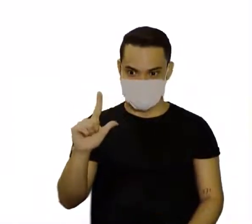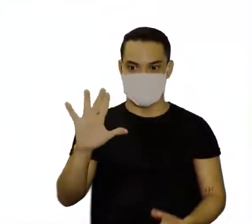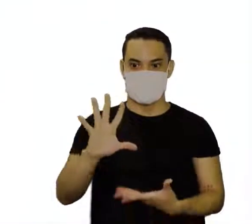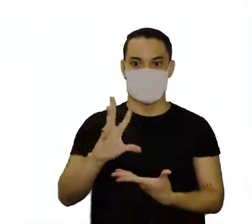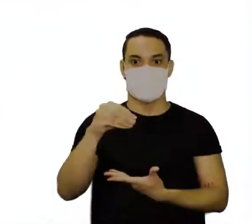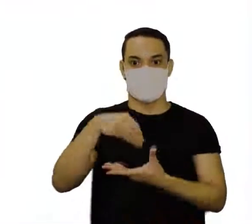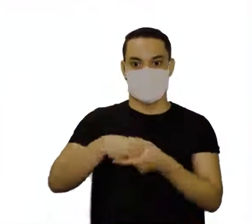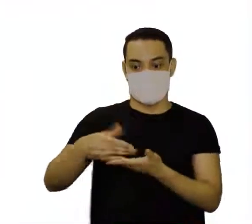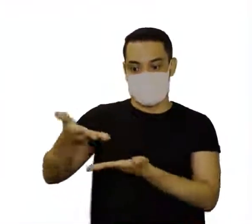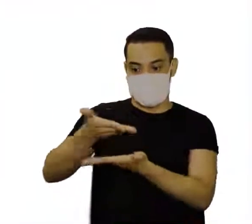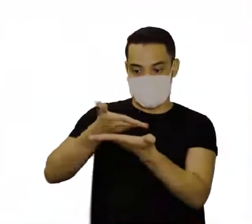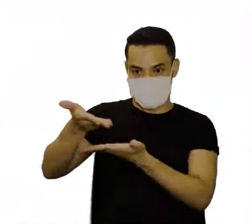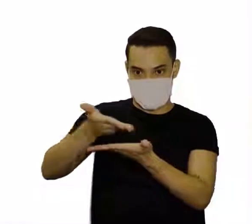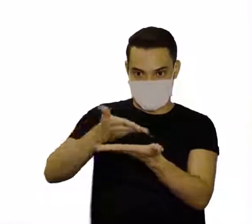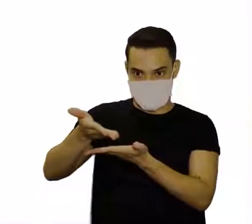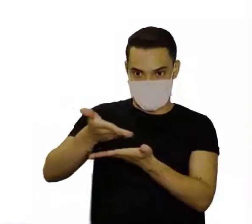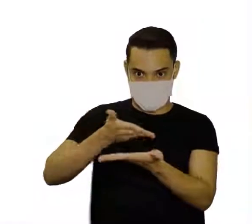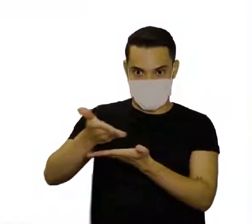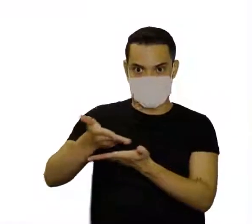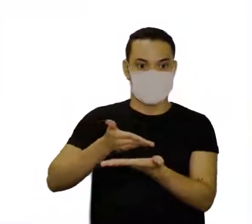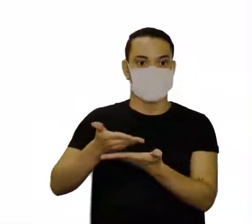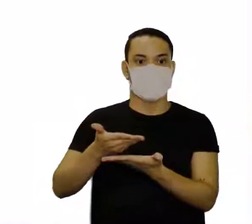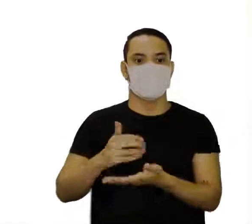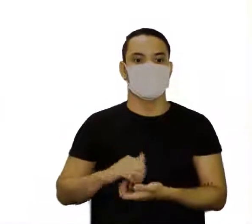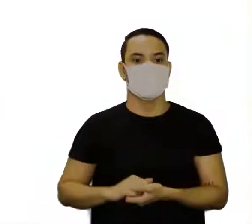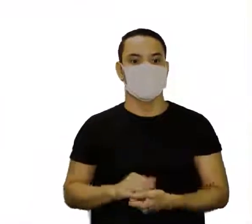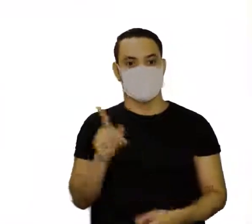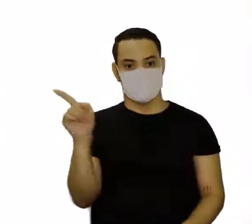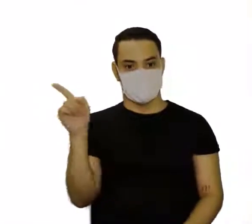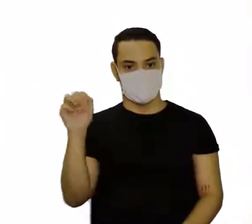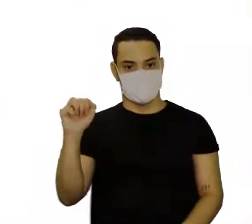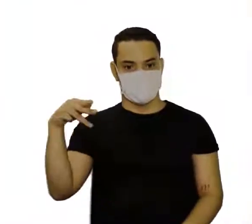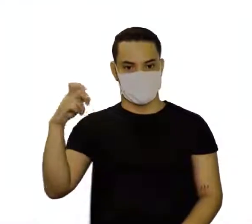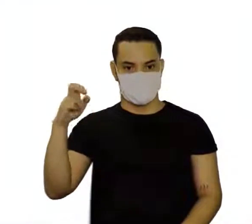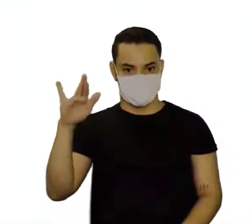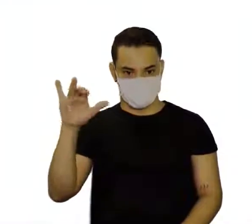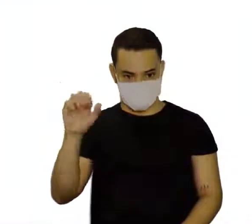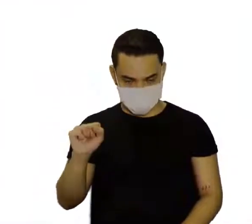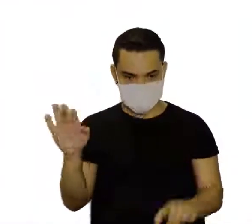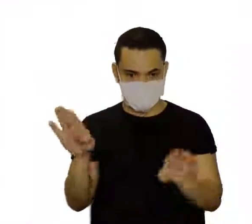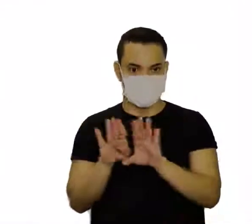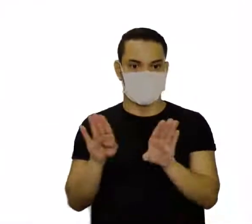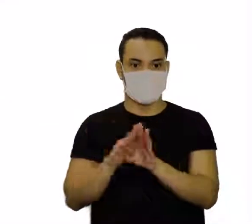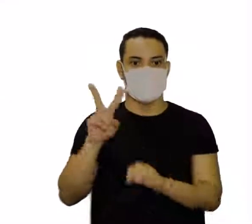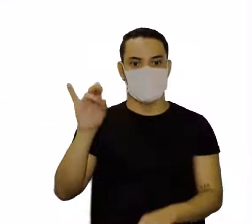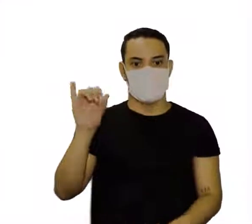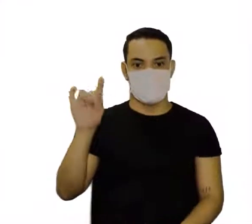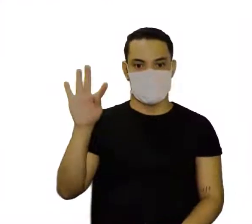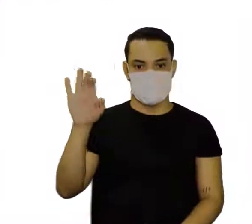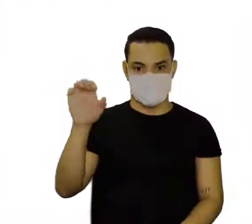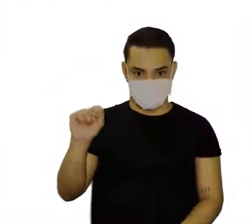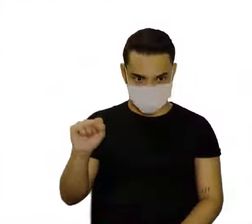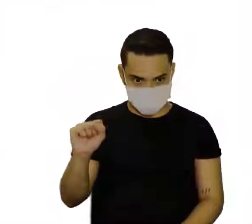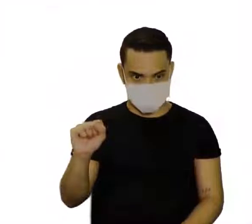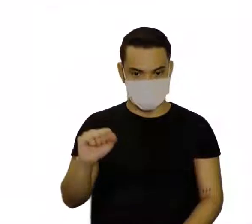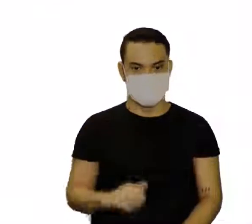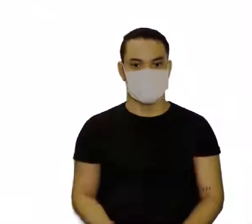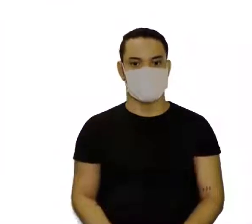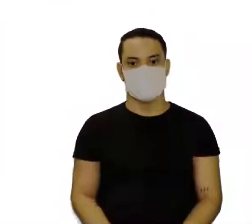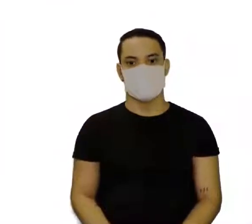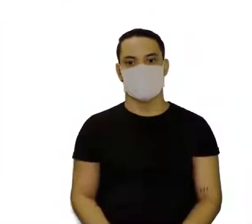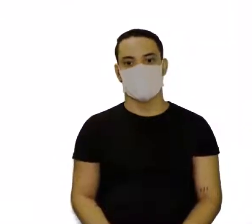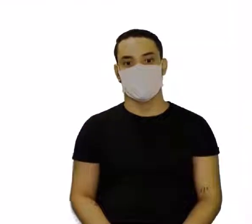Olha só, corrente elétrica em amperes e volts, resistor 1. Corrente